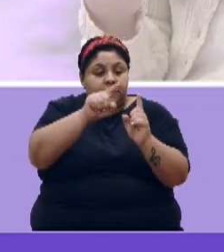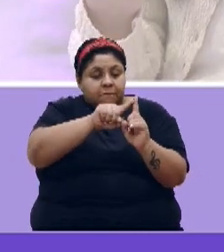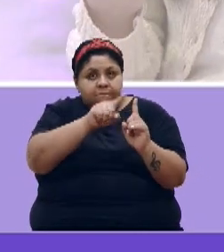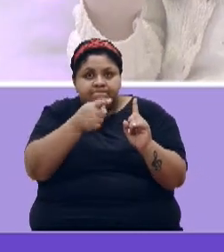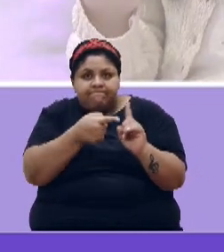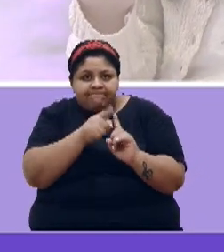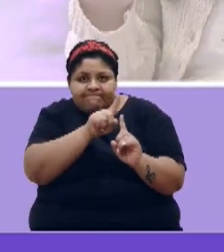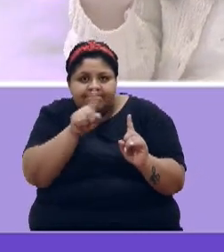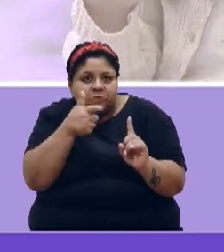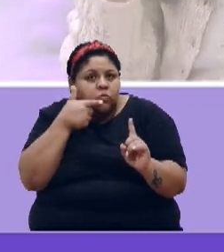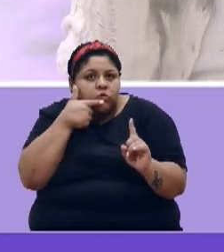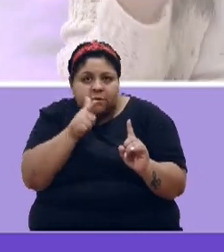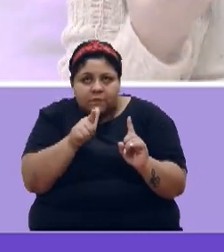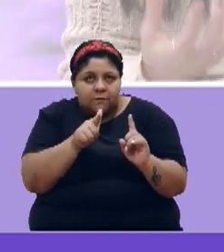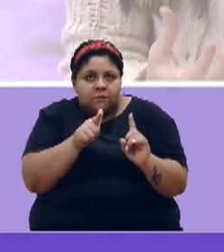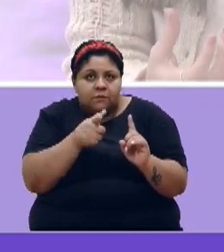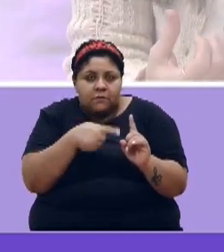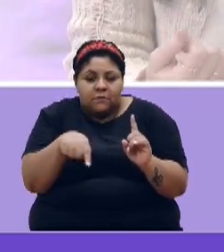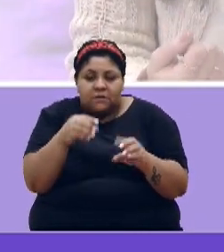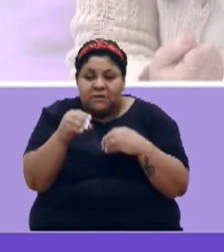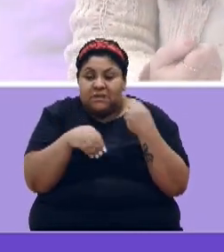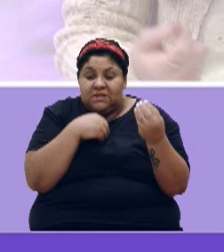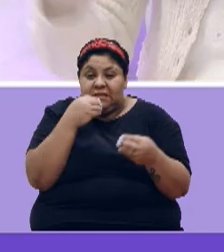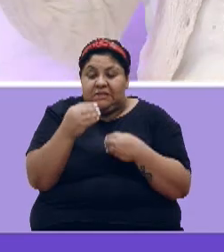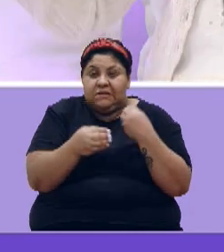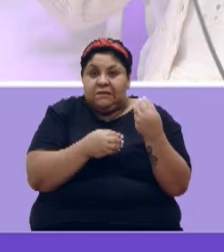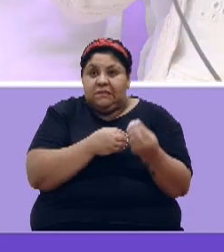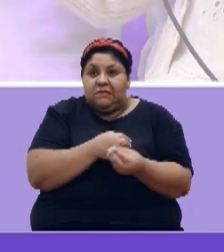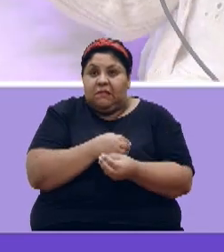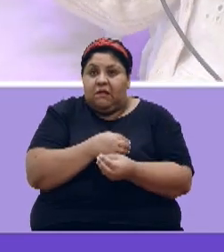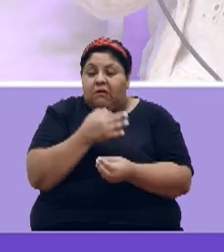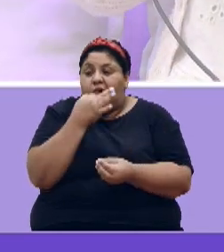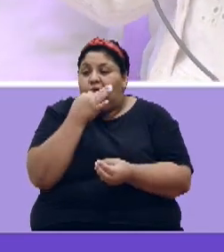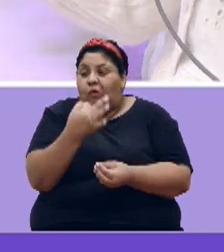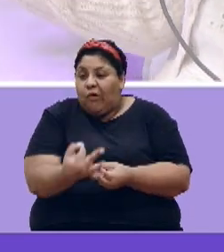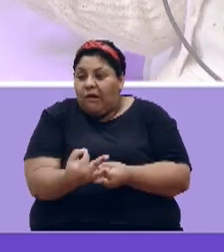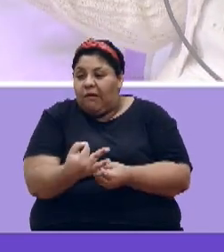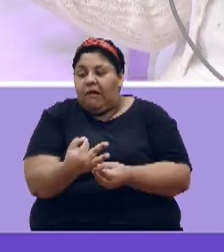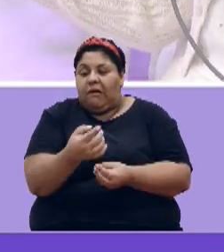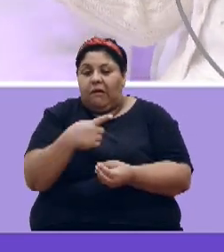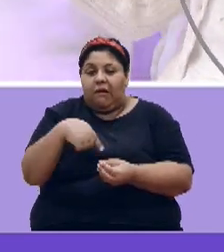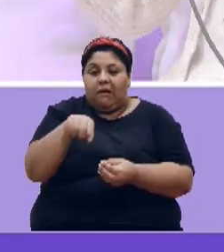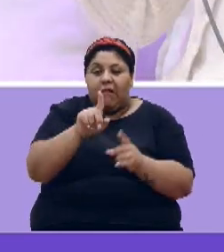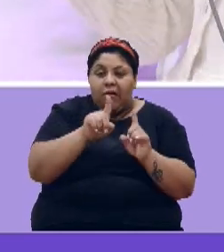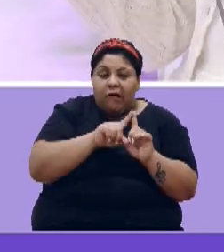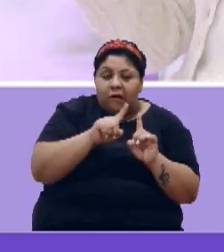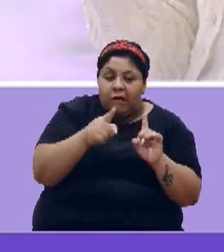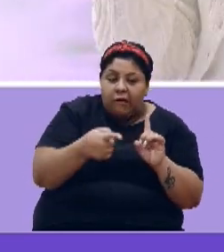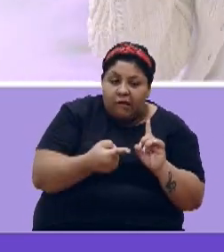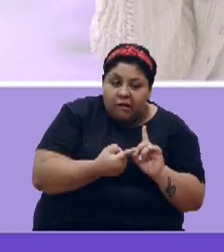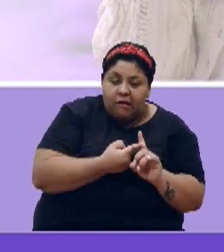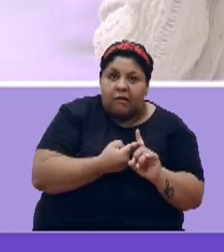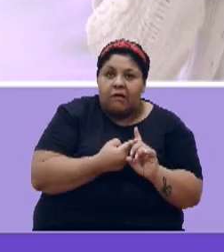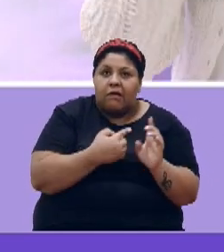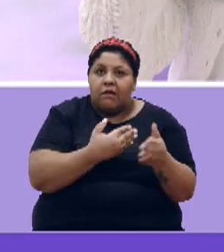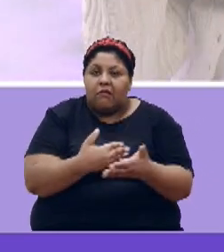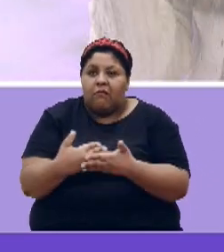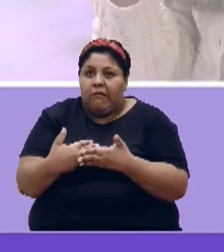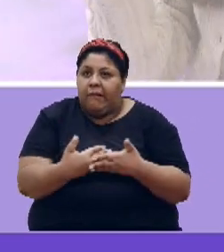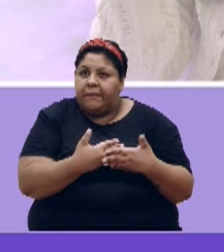não consegue, a gente se sente uma aberração. Quando a gente gesta e esse bebê